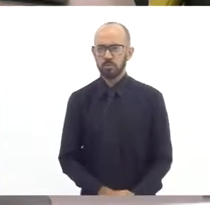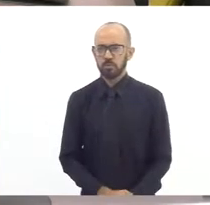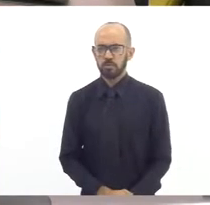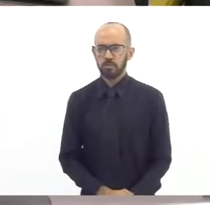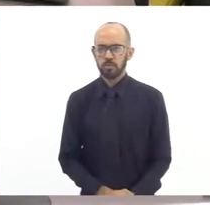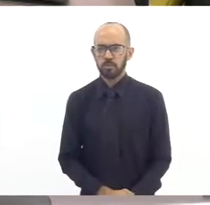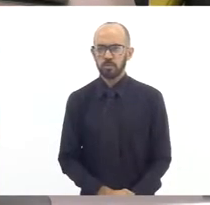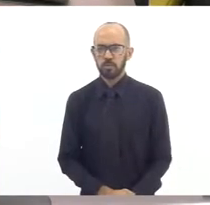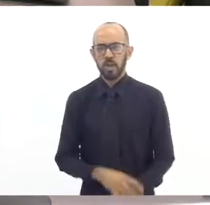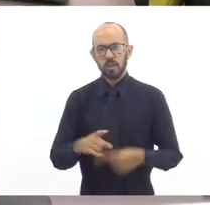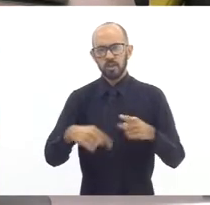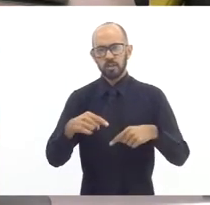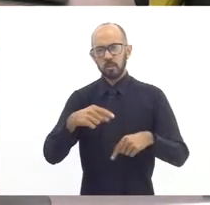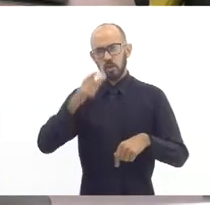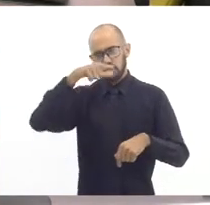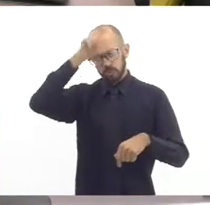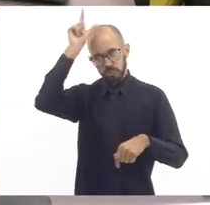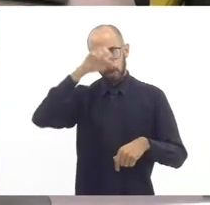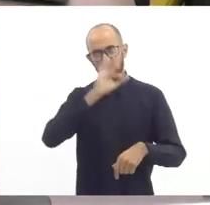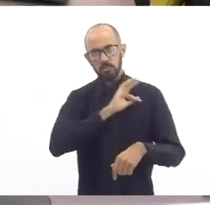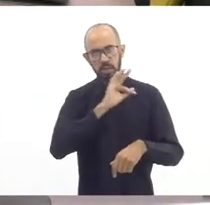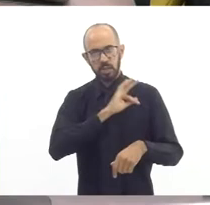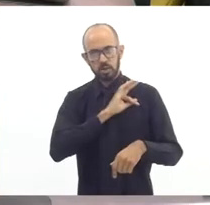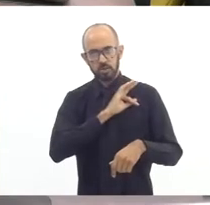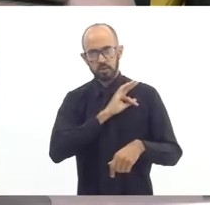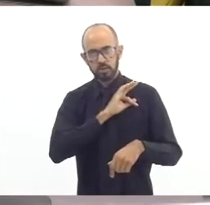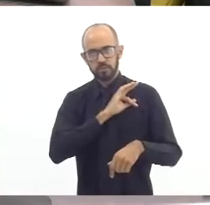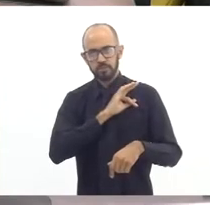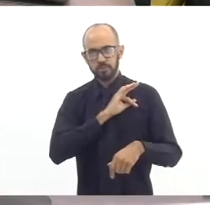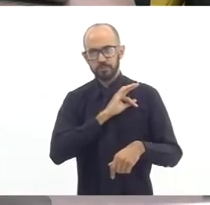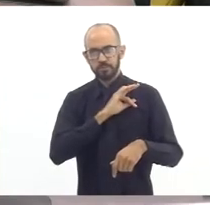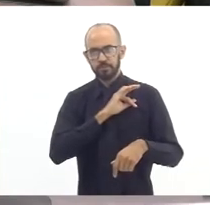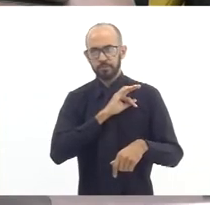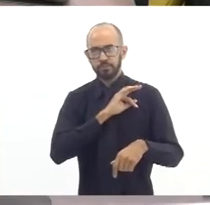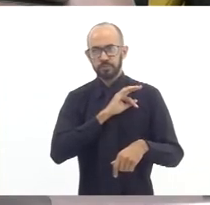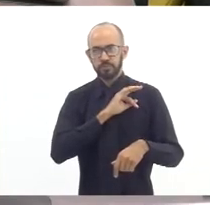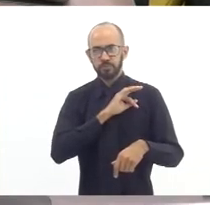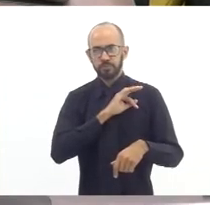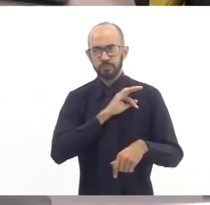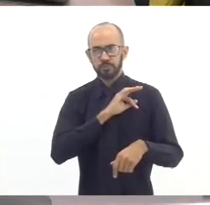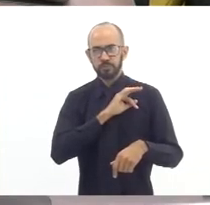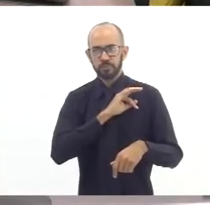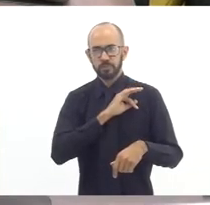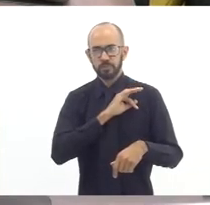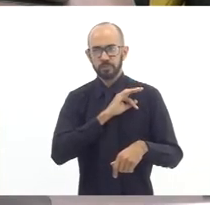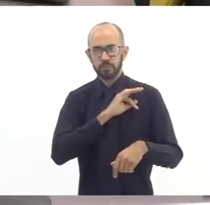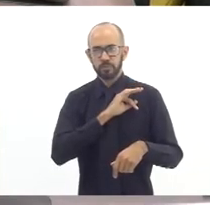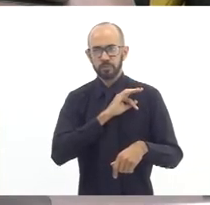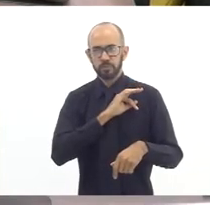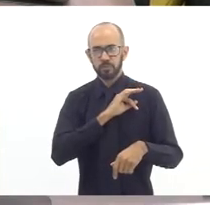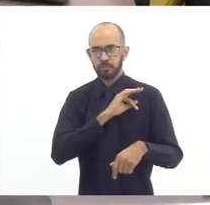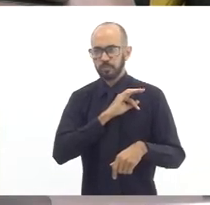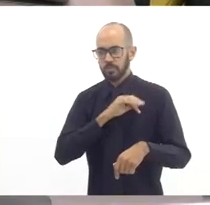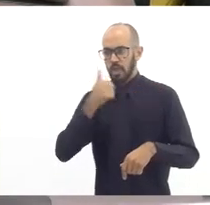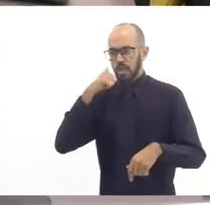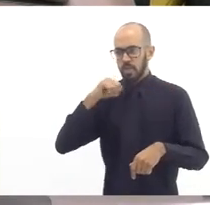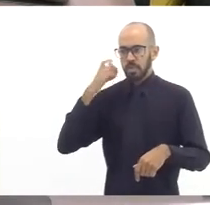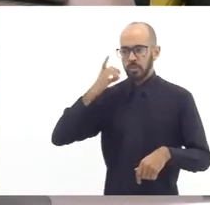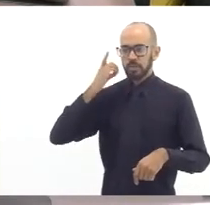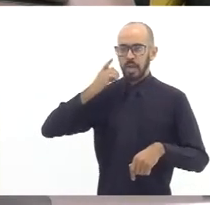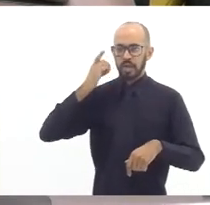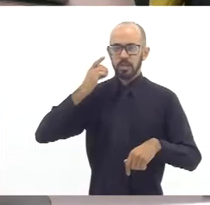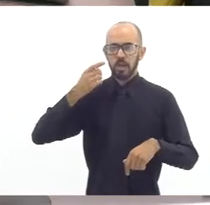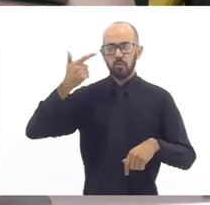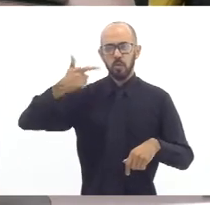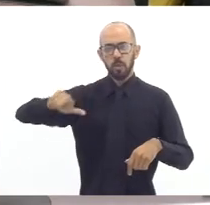Luiz Paulo, depois deputada Marta Rocha. Depois eu também vou solicitar do Murilo responder as duas perguntas. Deputada, ele não respondeu. Eu vou me estender por outros temas e